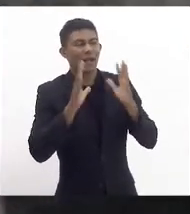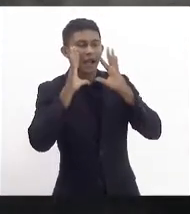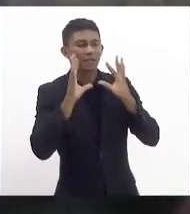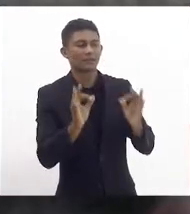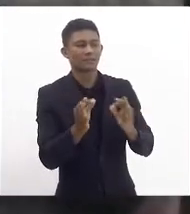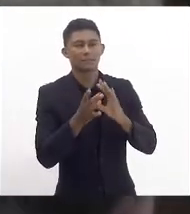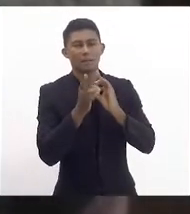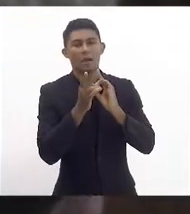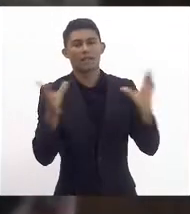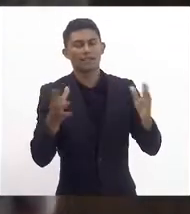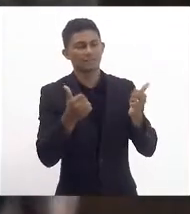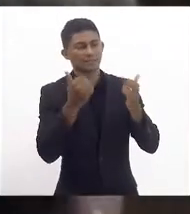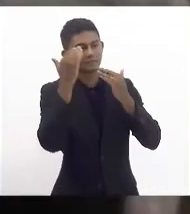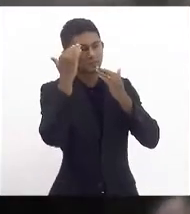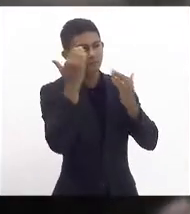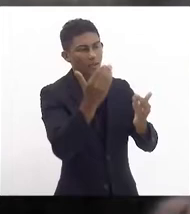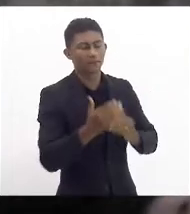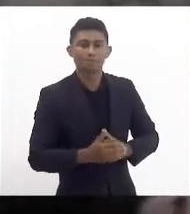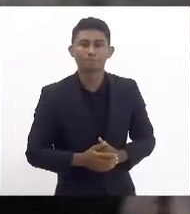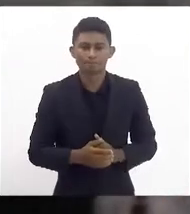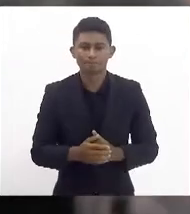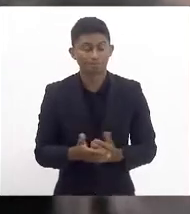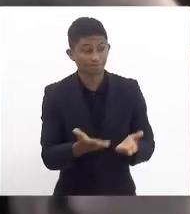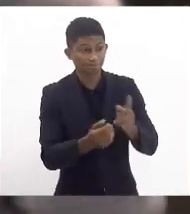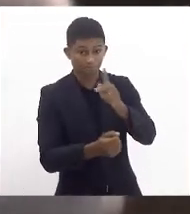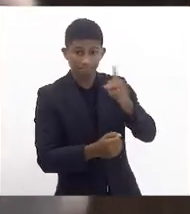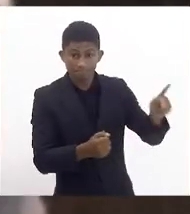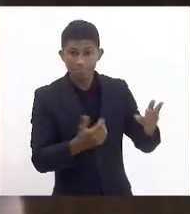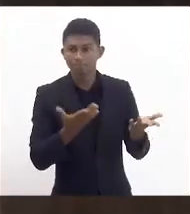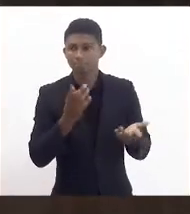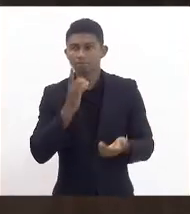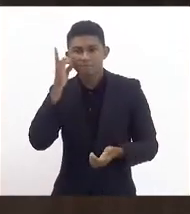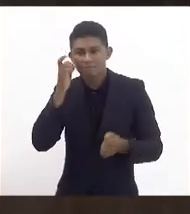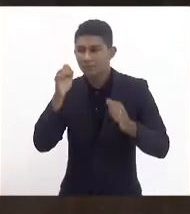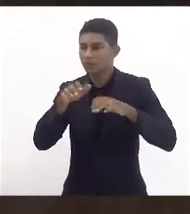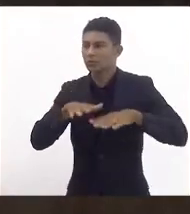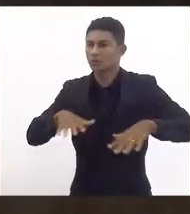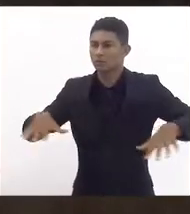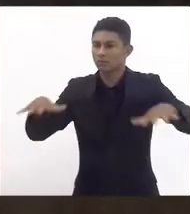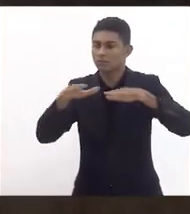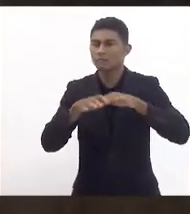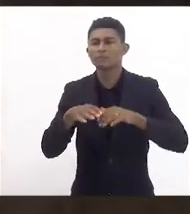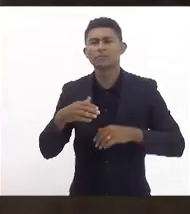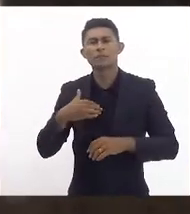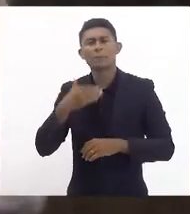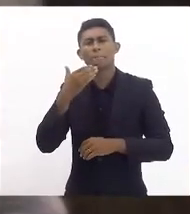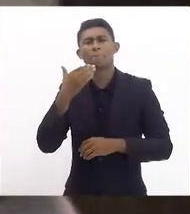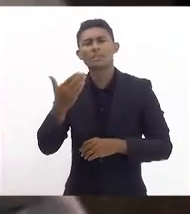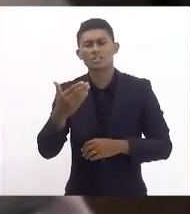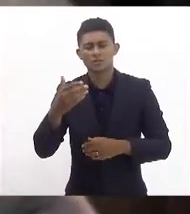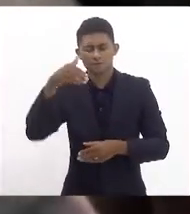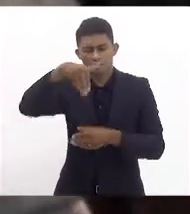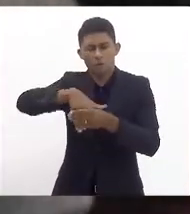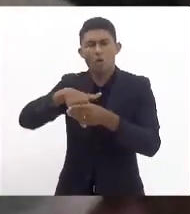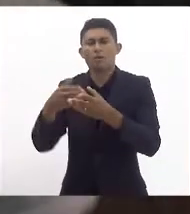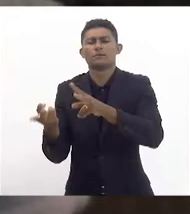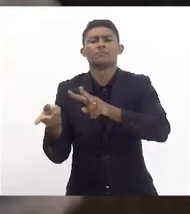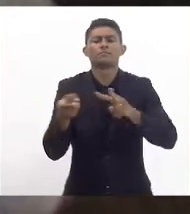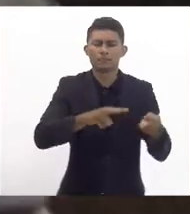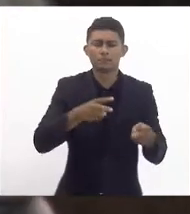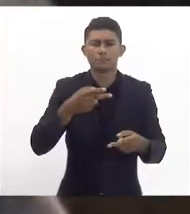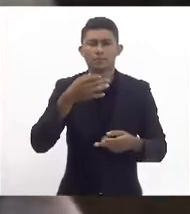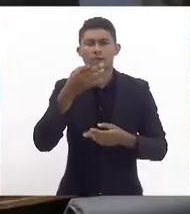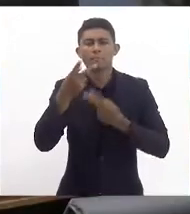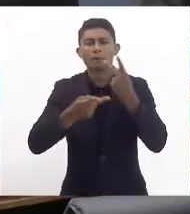casa. Obrigada. Senhora presidenta, senhoras deputadas, senhores deputados, pedi para encaminhar o voto porque